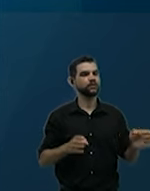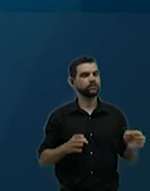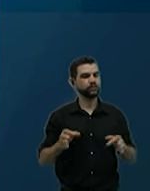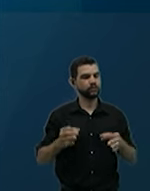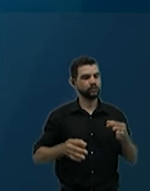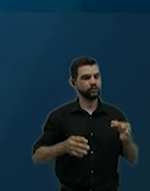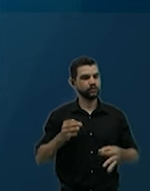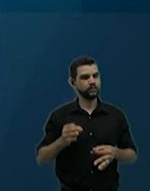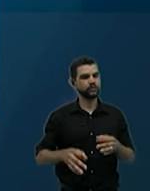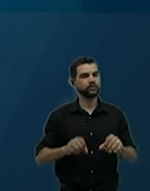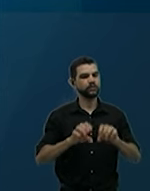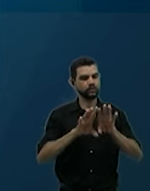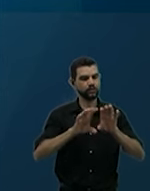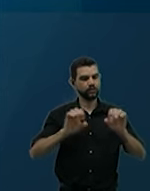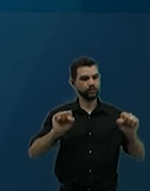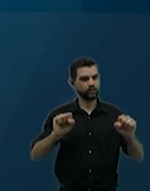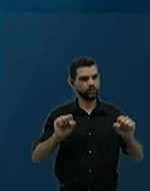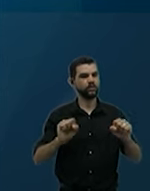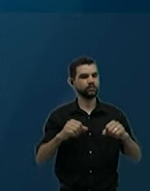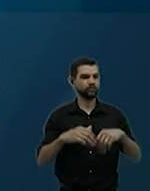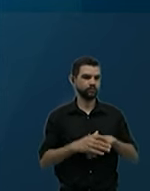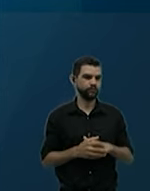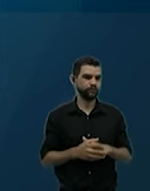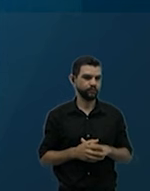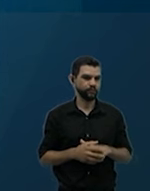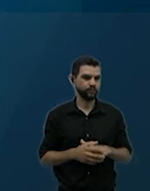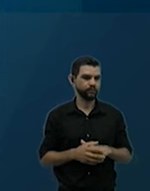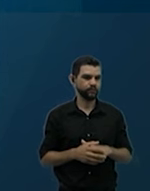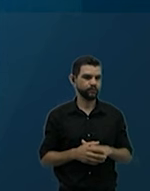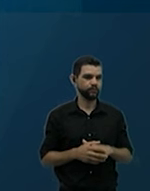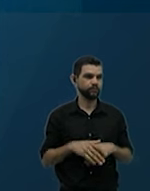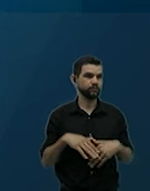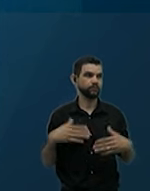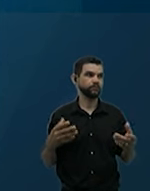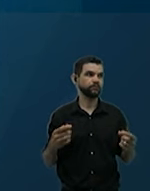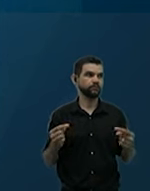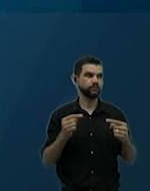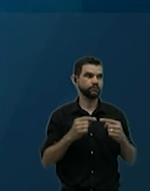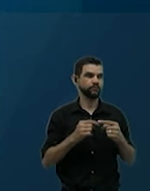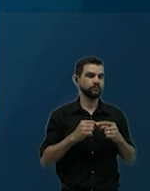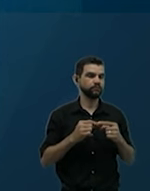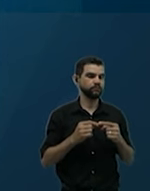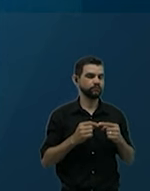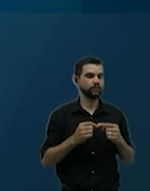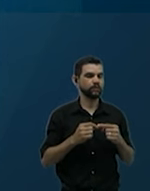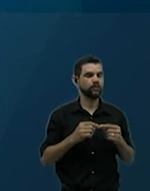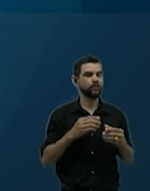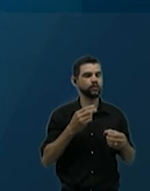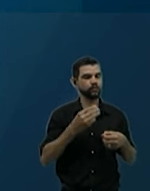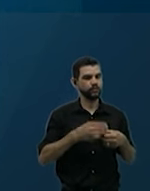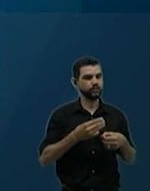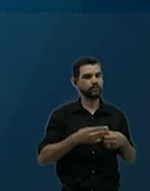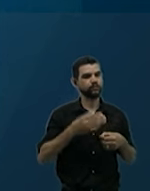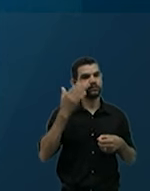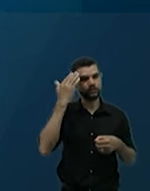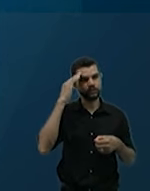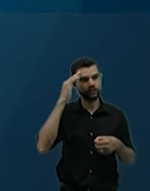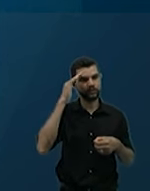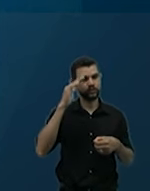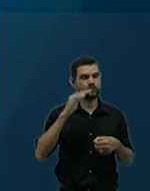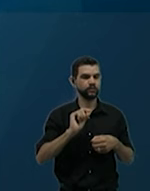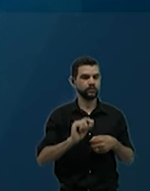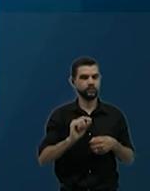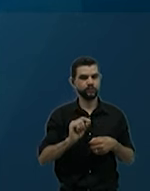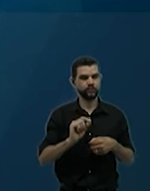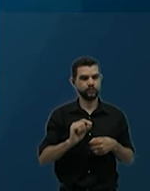sodalício. E nesse sentido, o município entende que, ora, os repetitivos estão aqui